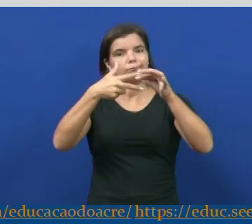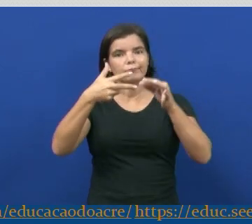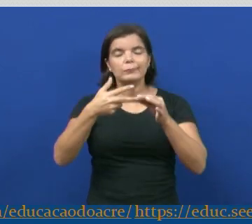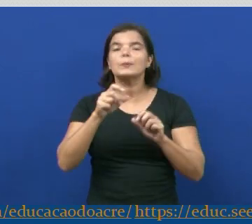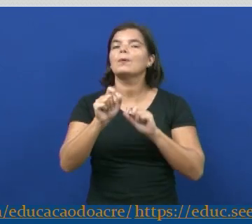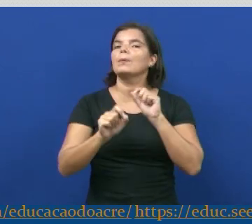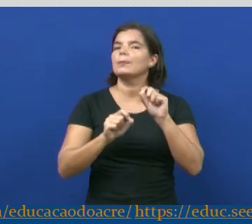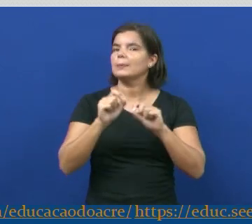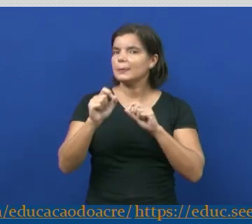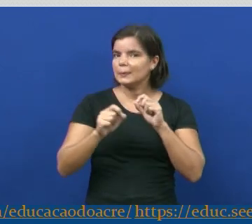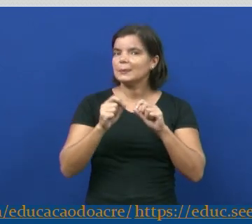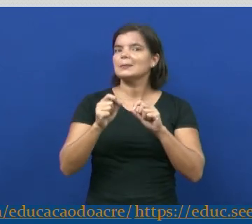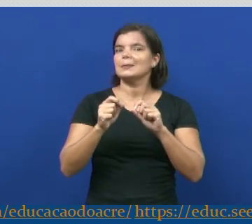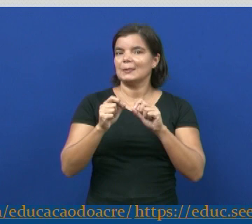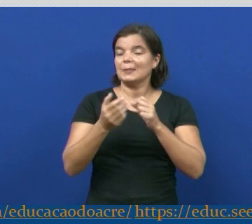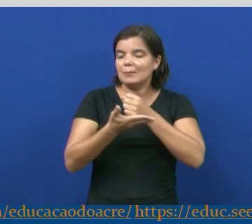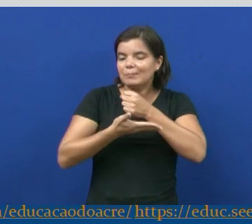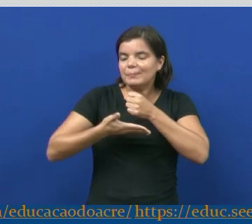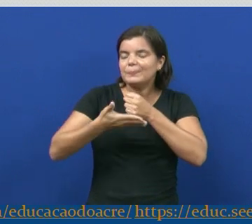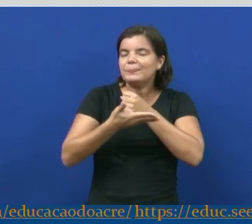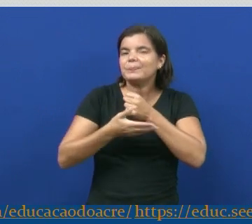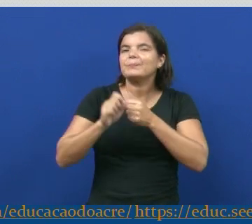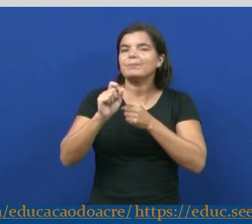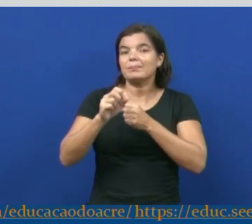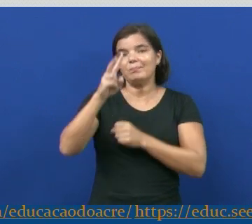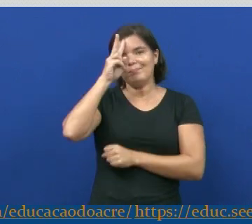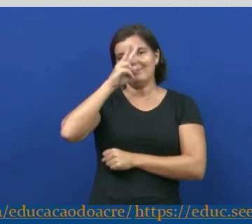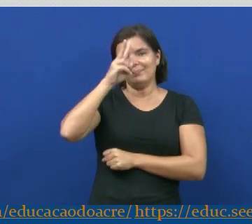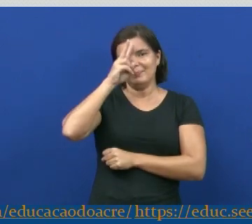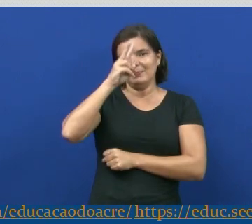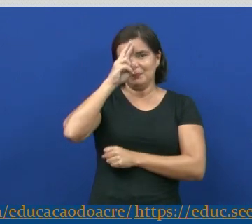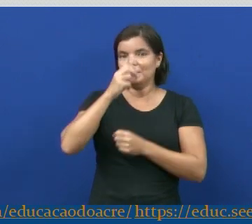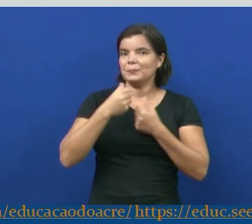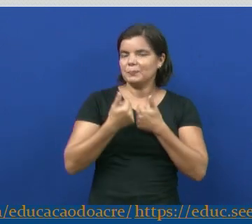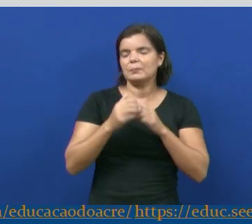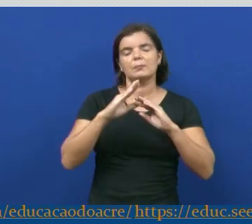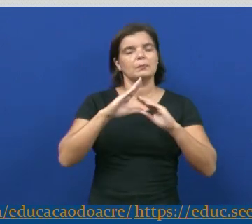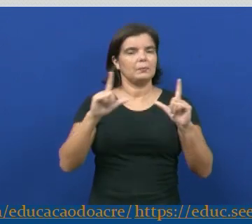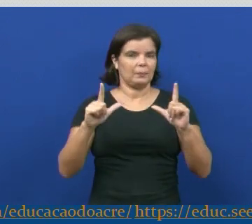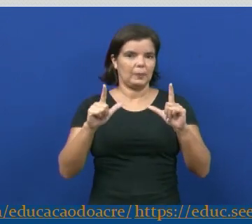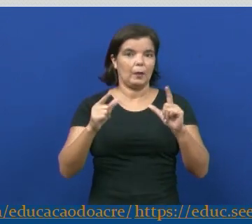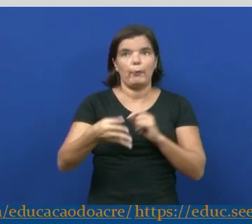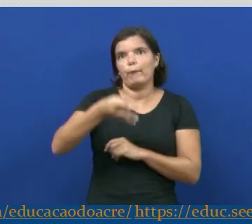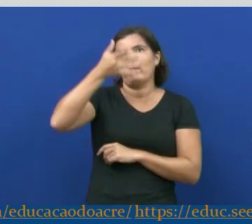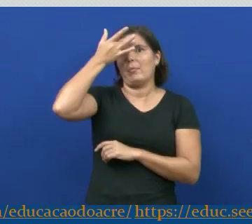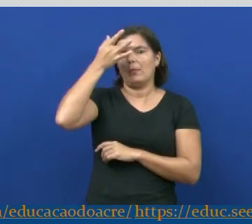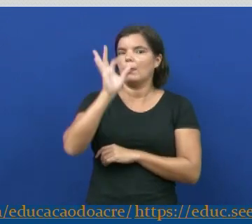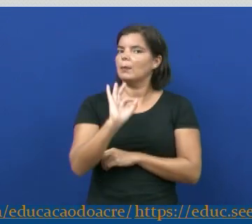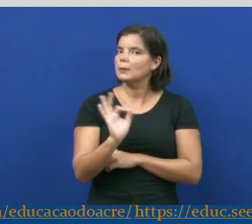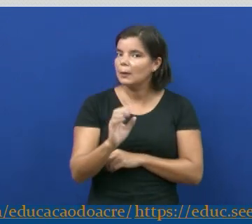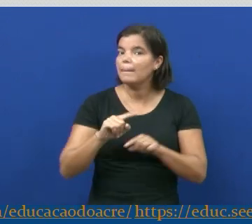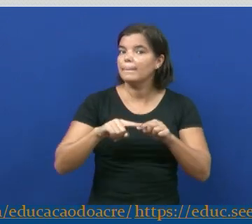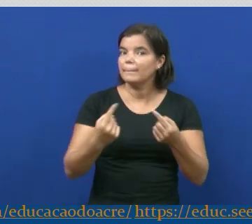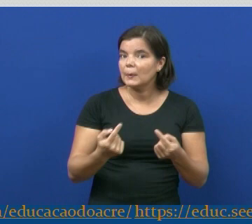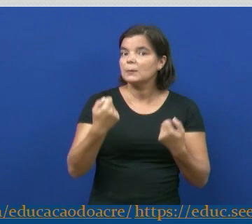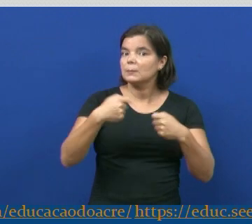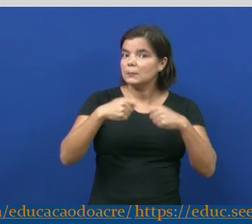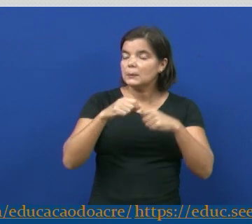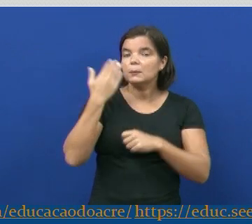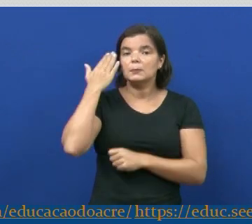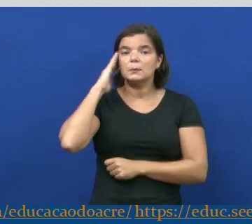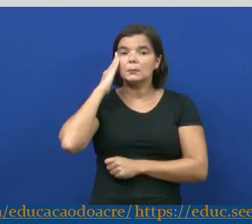a questão da base histórica, tá? Claro que a gente não vai decorar, certo? Porém, você